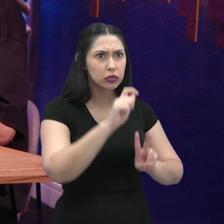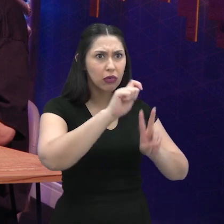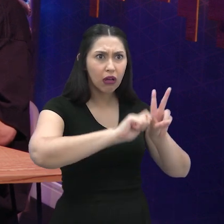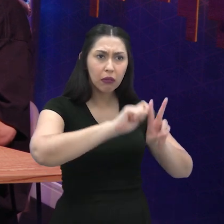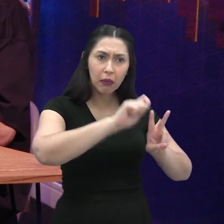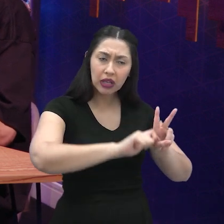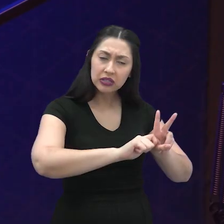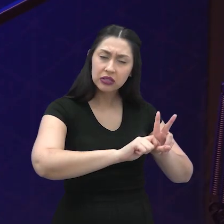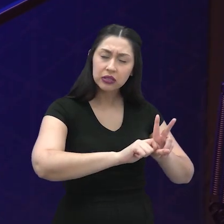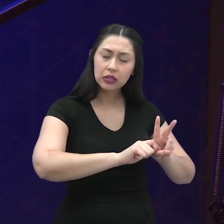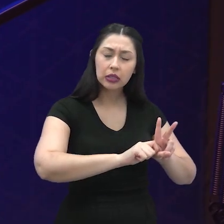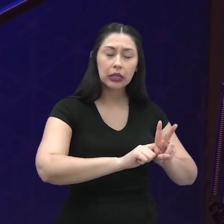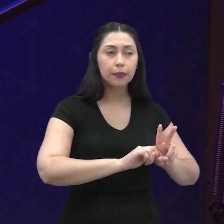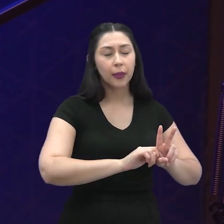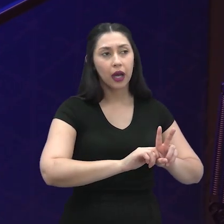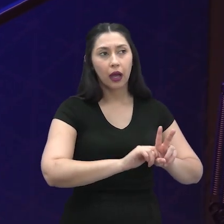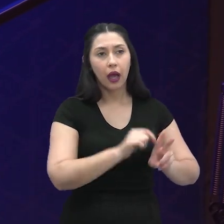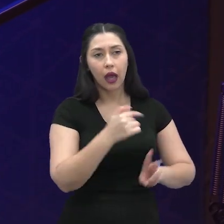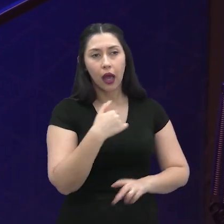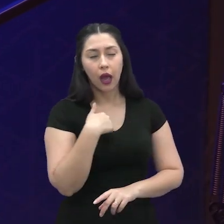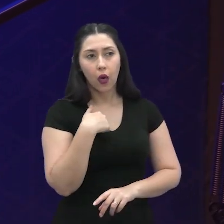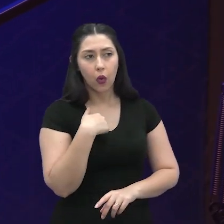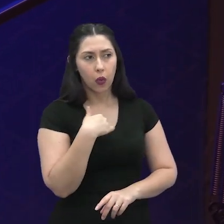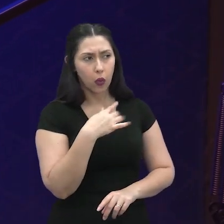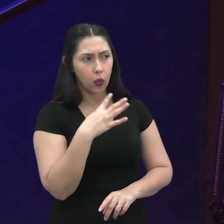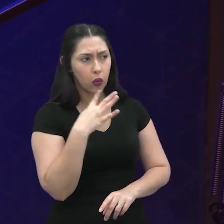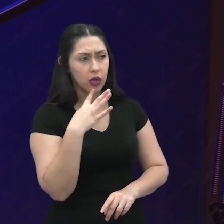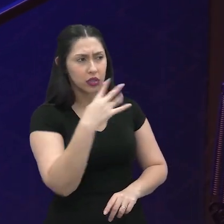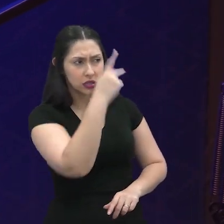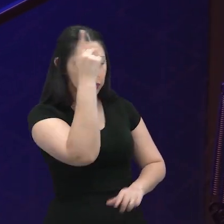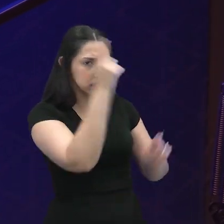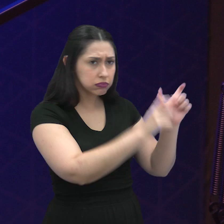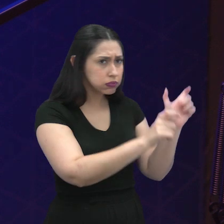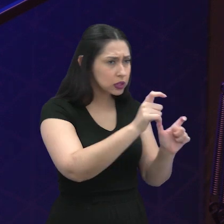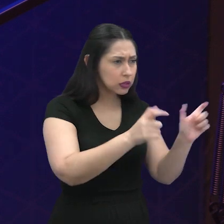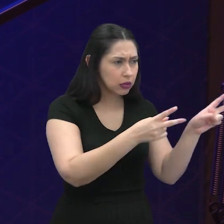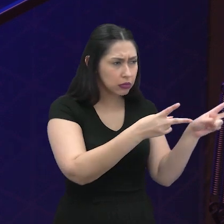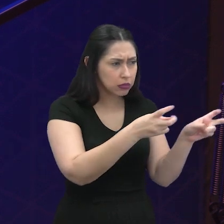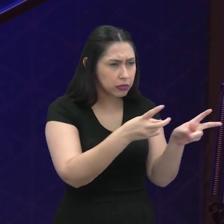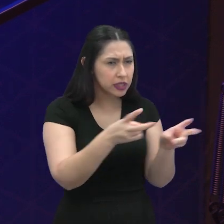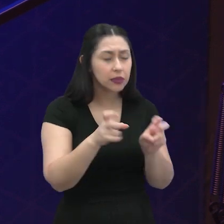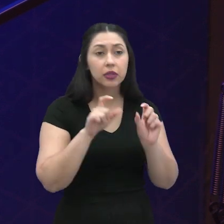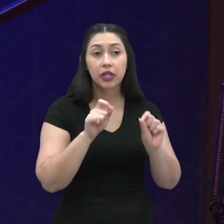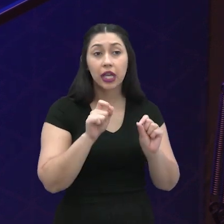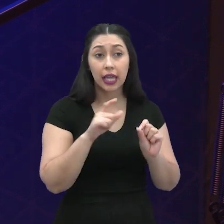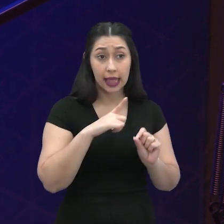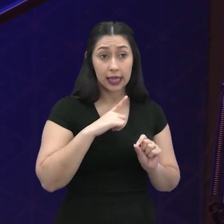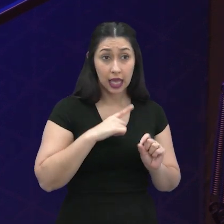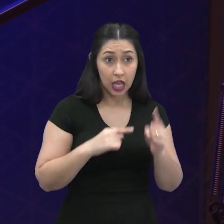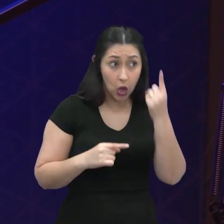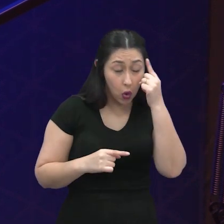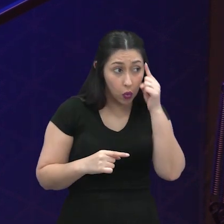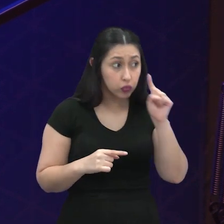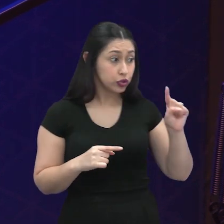meses. E geralmente, pelo menos o que eu vejo de pessoas próximas a mim, aqui a gente tem, né, o dia de folga